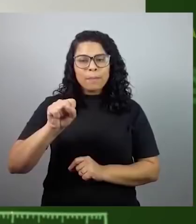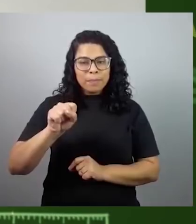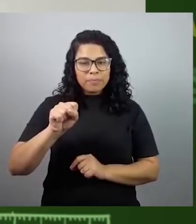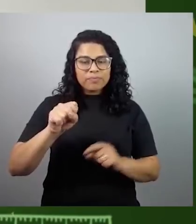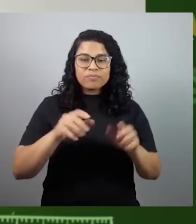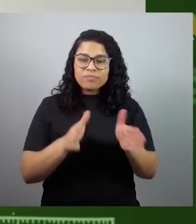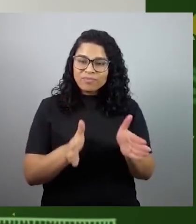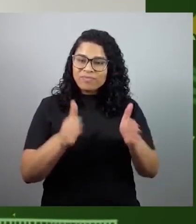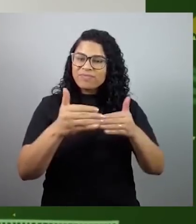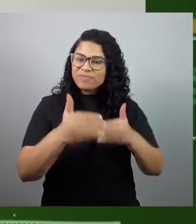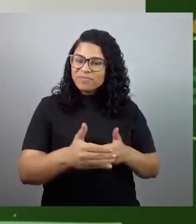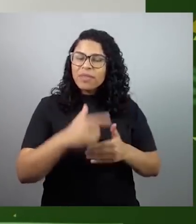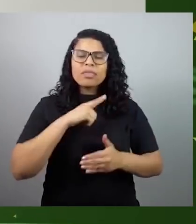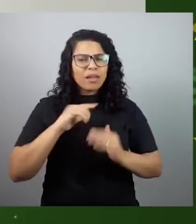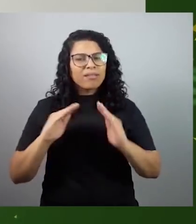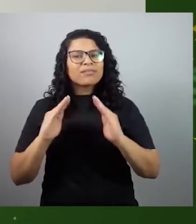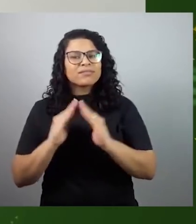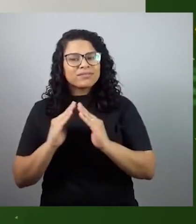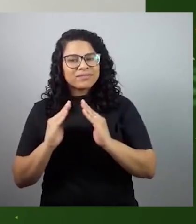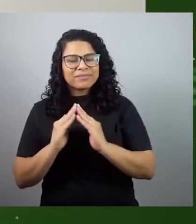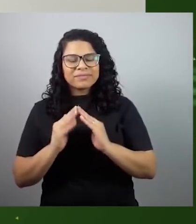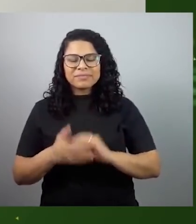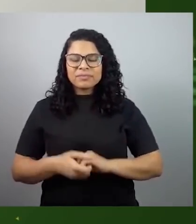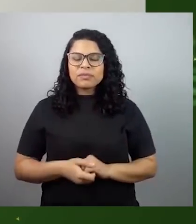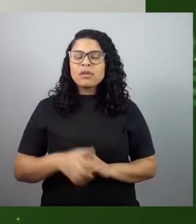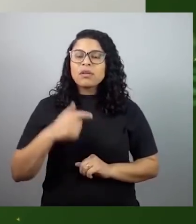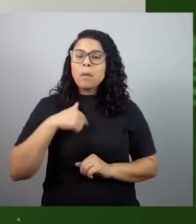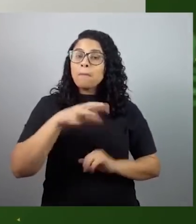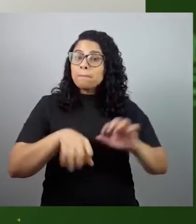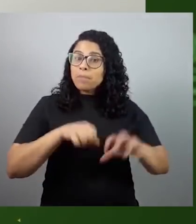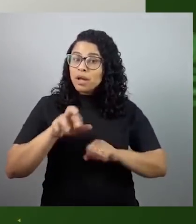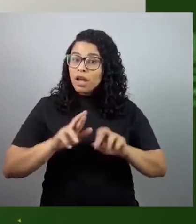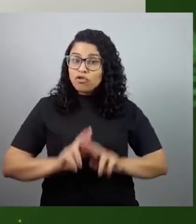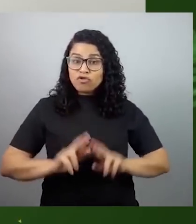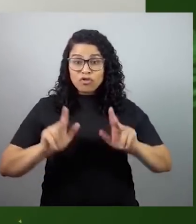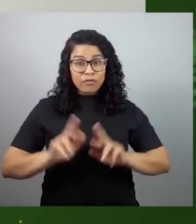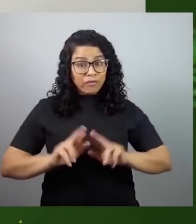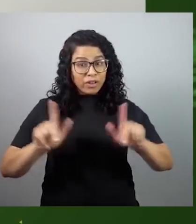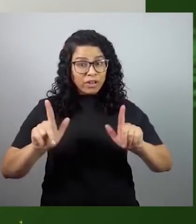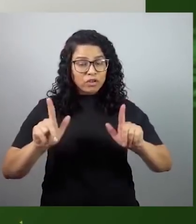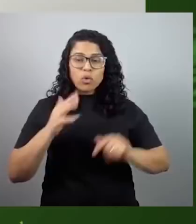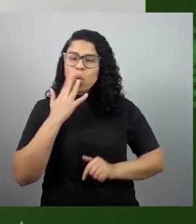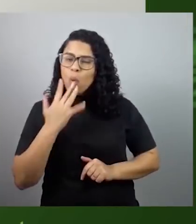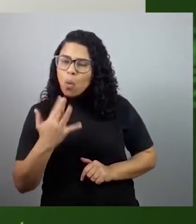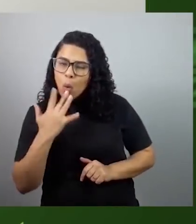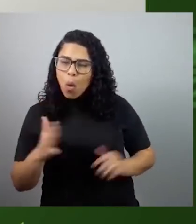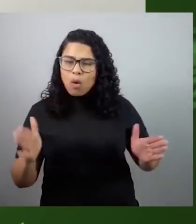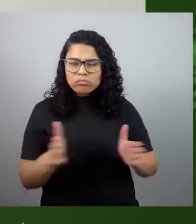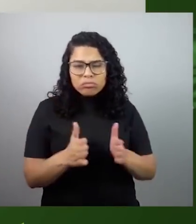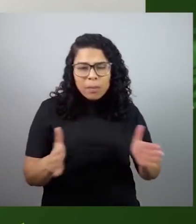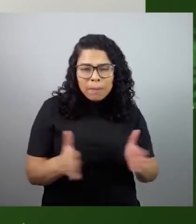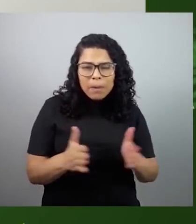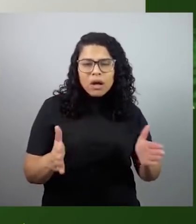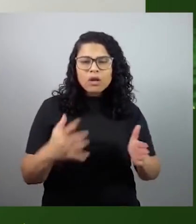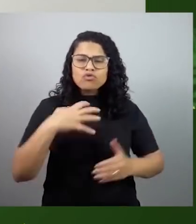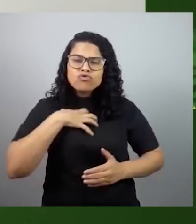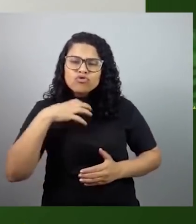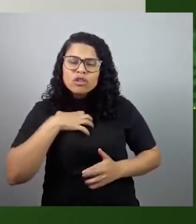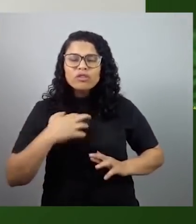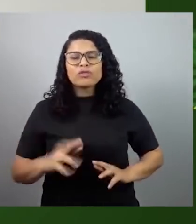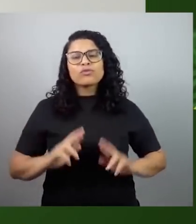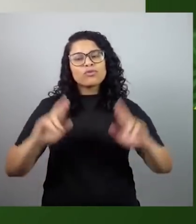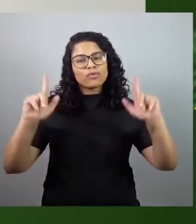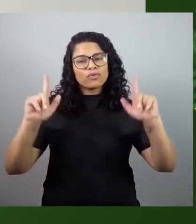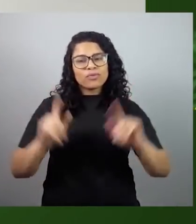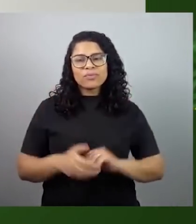que você tem aí na sua casa mesmo. Aqui eu peguei alguns tamanhos, formatos e cores diferentes. Aí